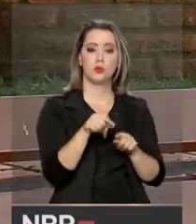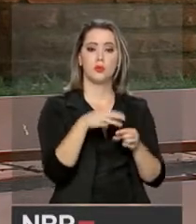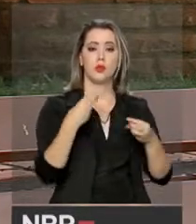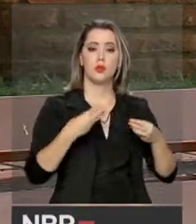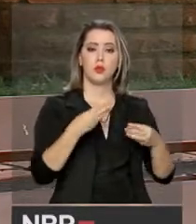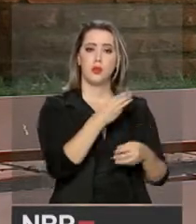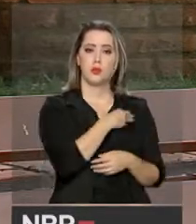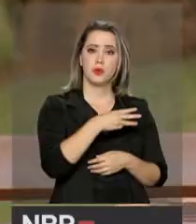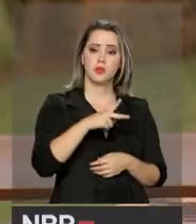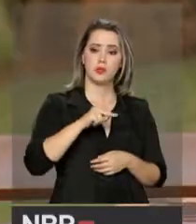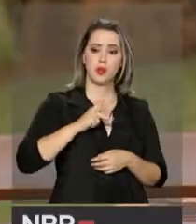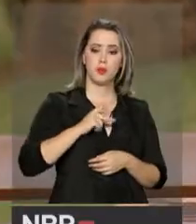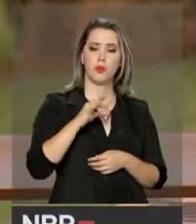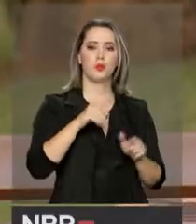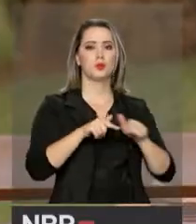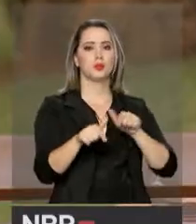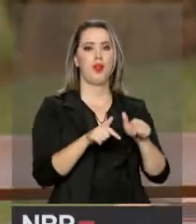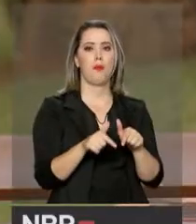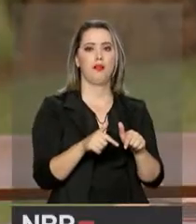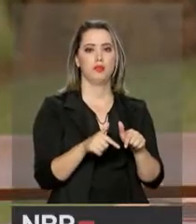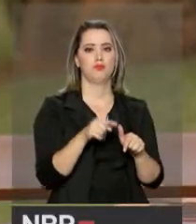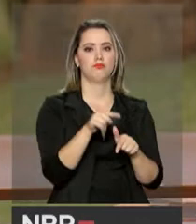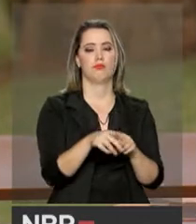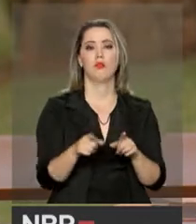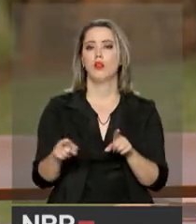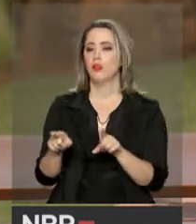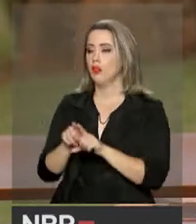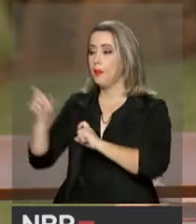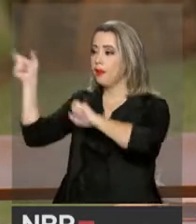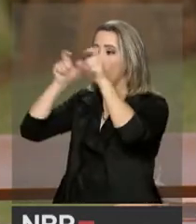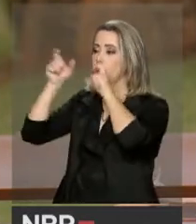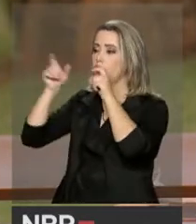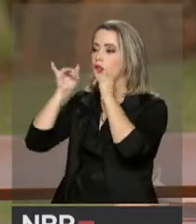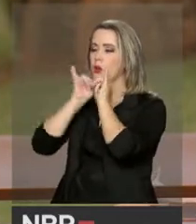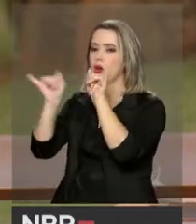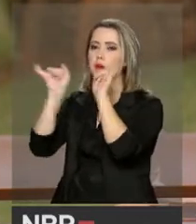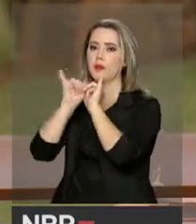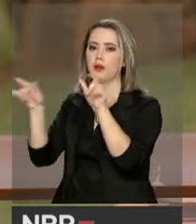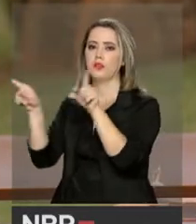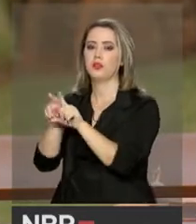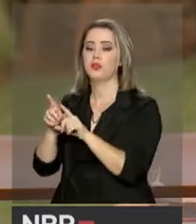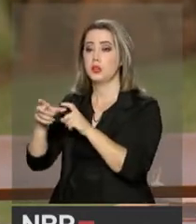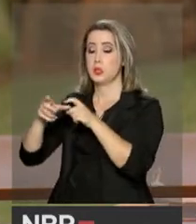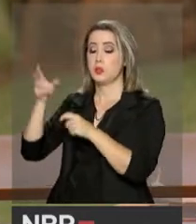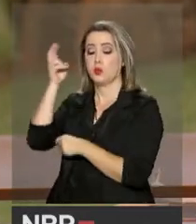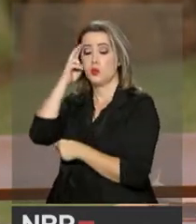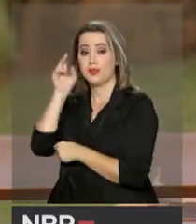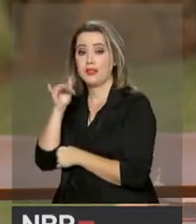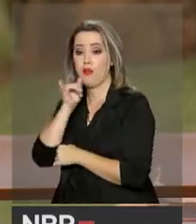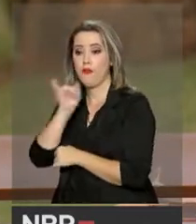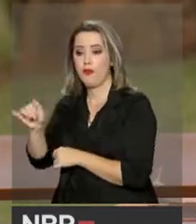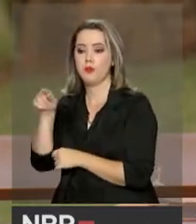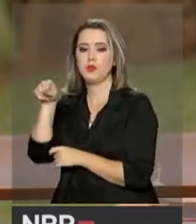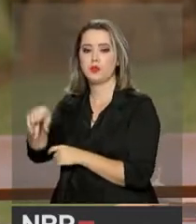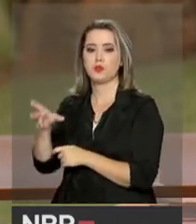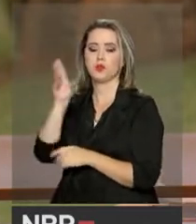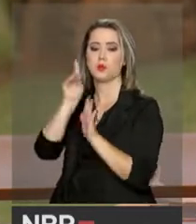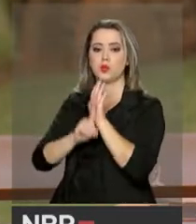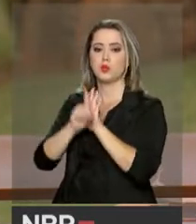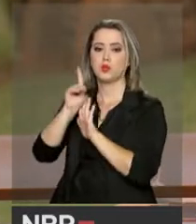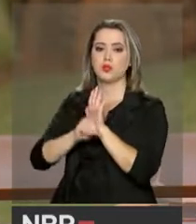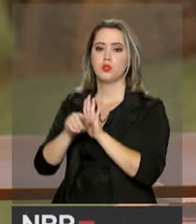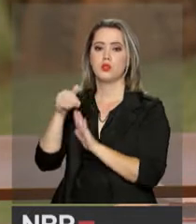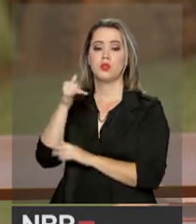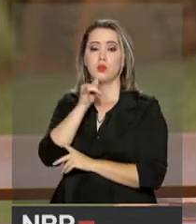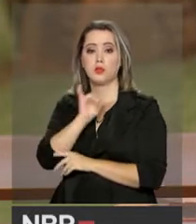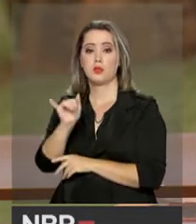Ministério Público do Trabalho. E além de tudo isso, ficar atento aí às campanhas, né, de conscientização, informação sobre os direitos, como por exemplo a